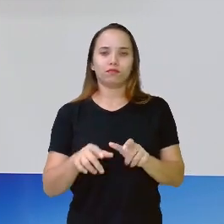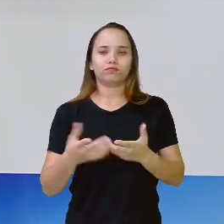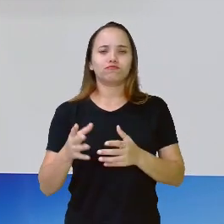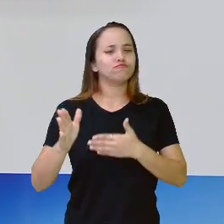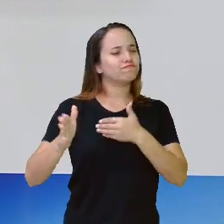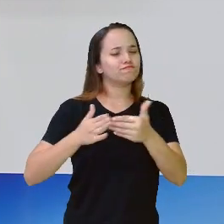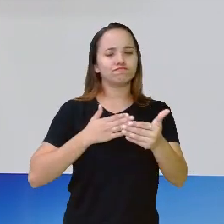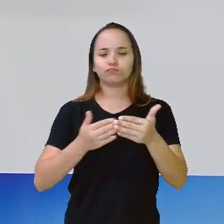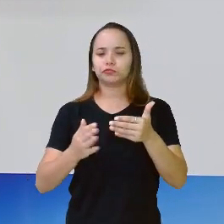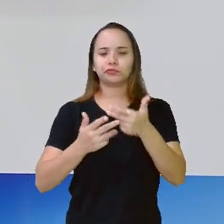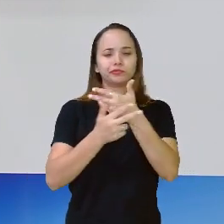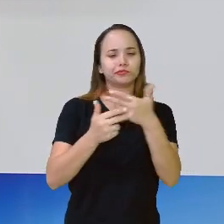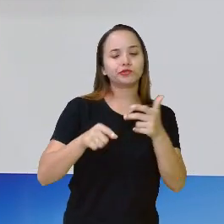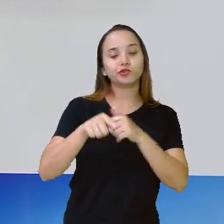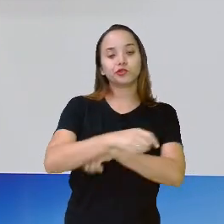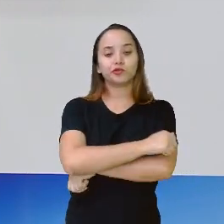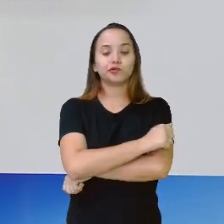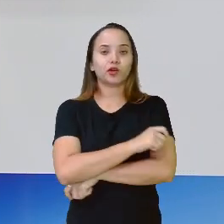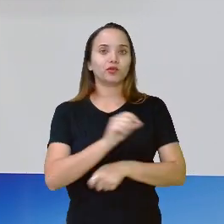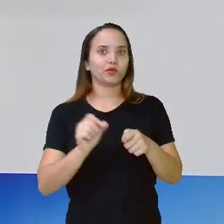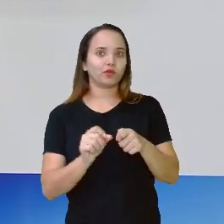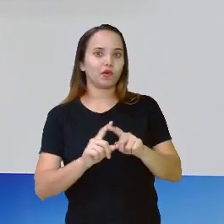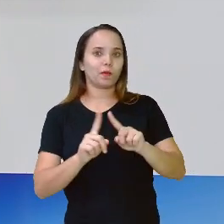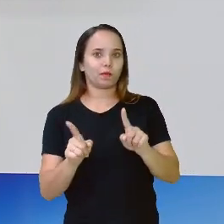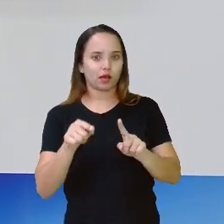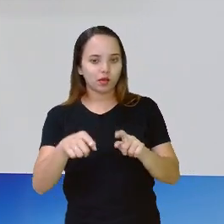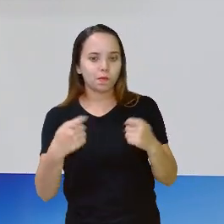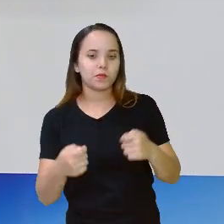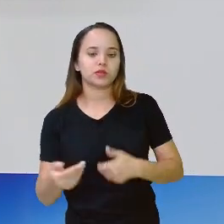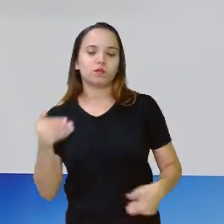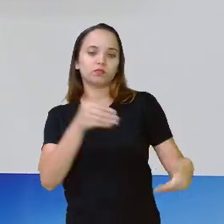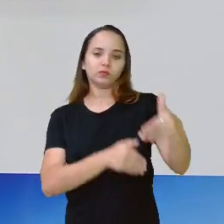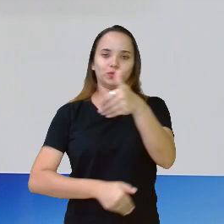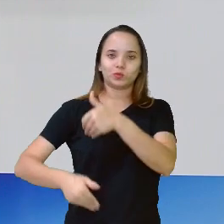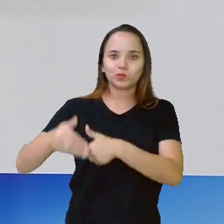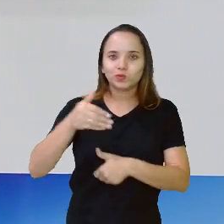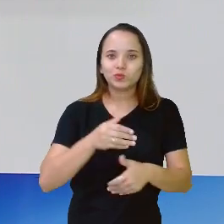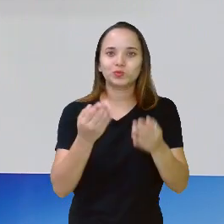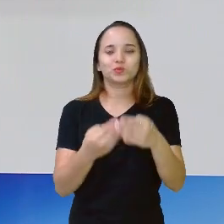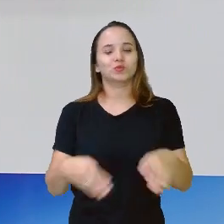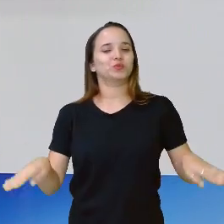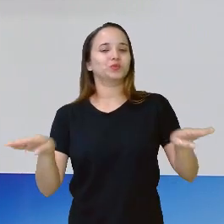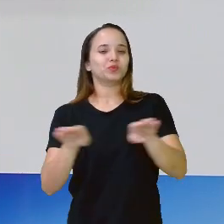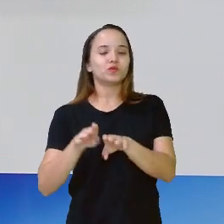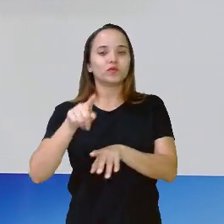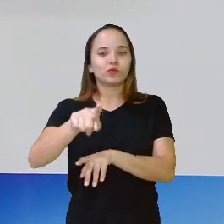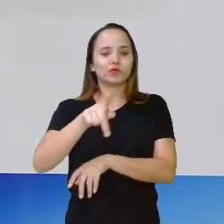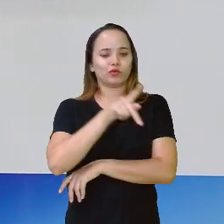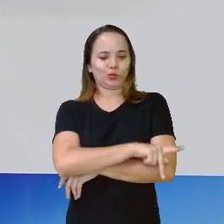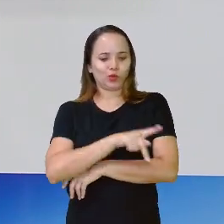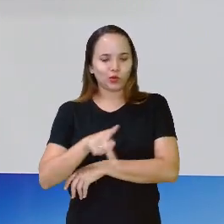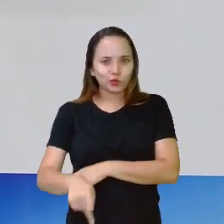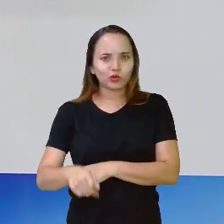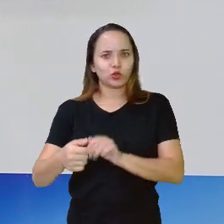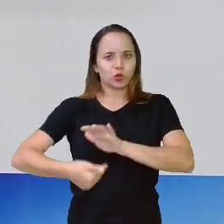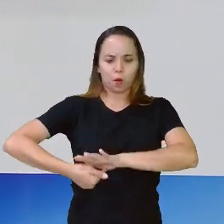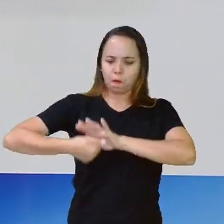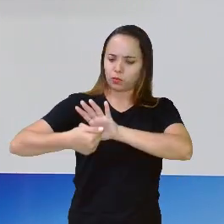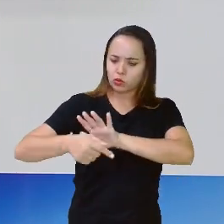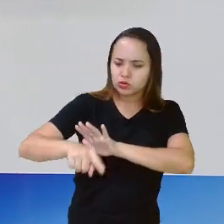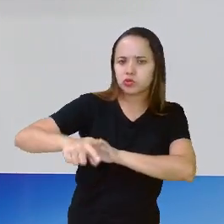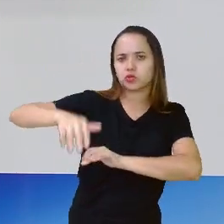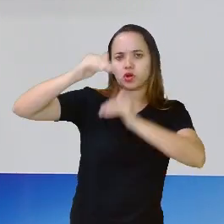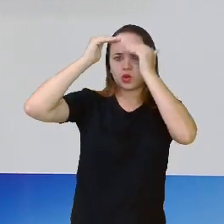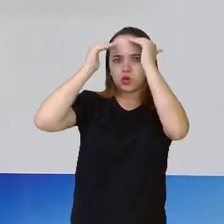estudante. Mas ele está participando de maneira igualitária e você, professor, mediando, mostrando que o respeito é importante,